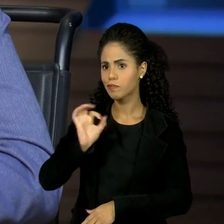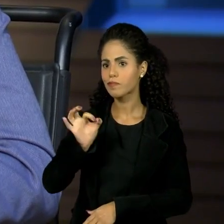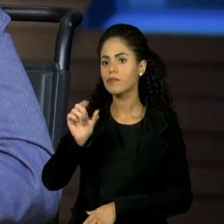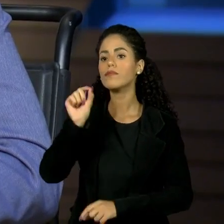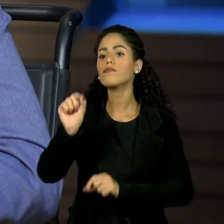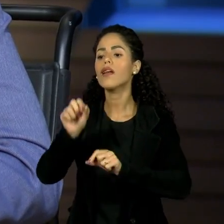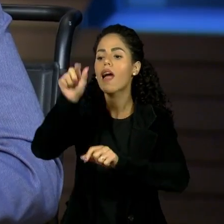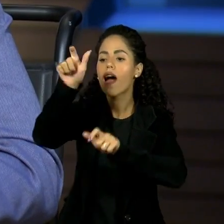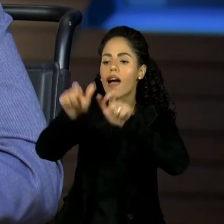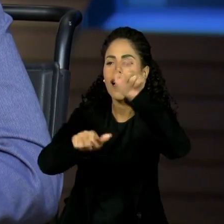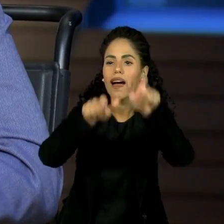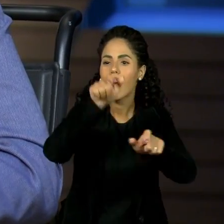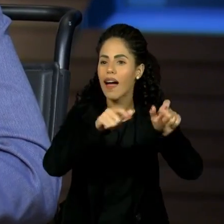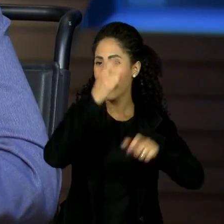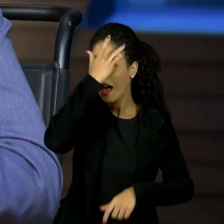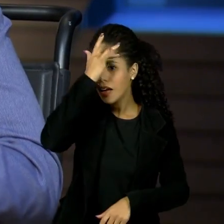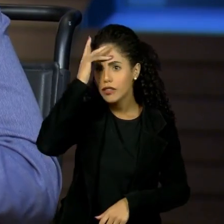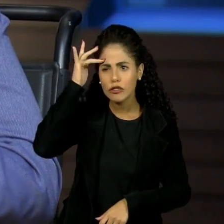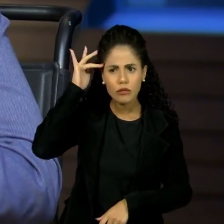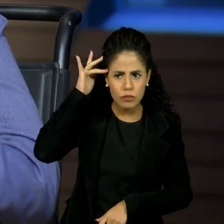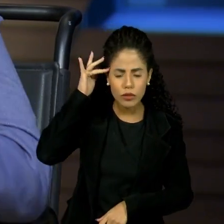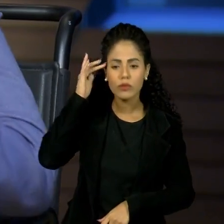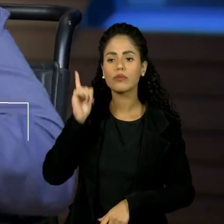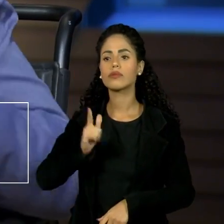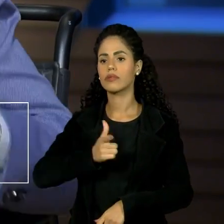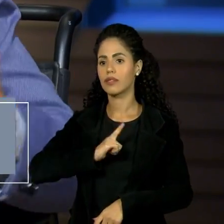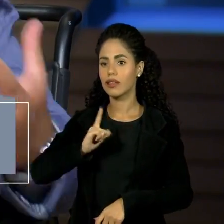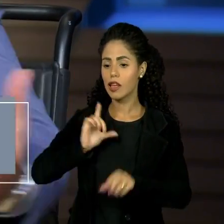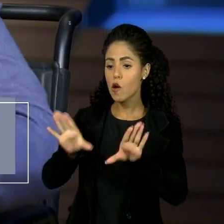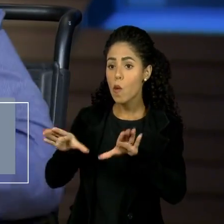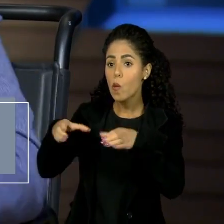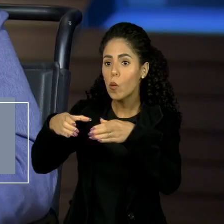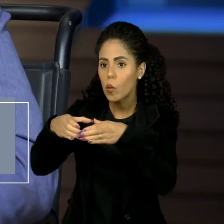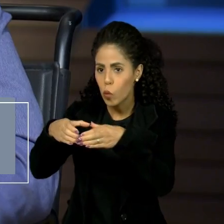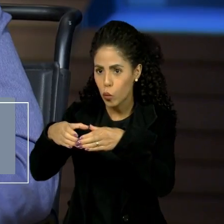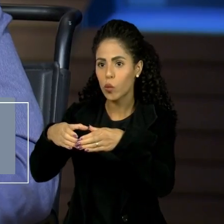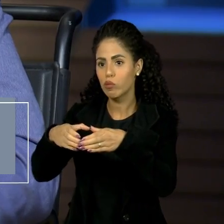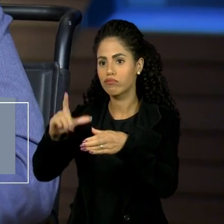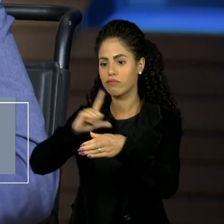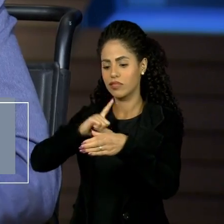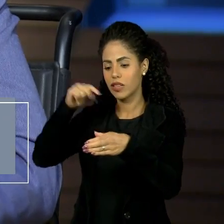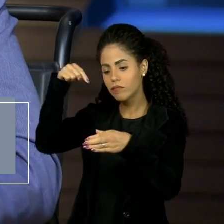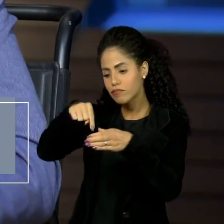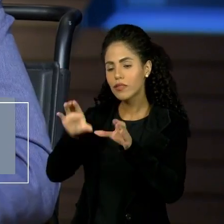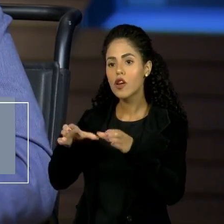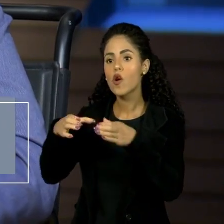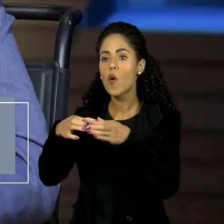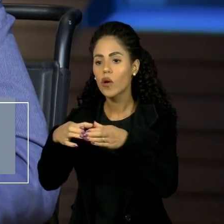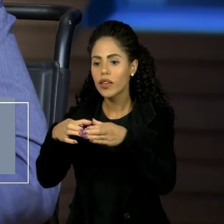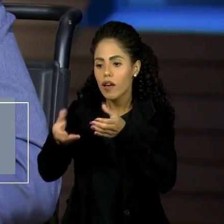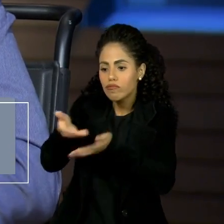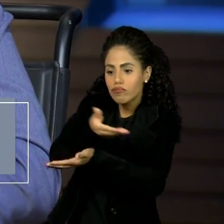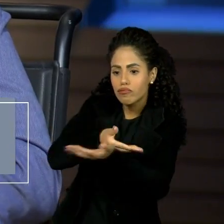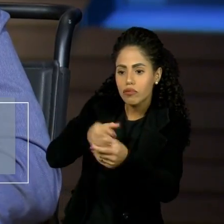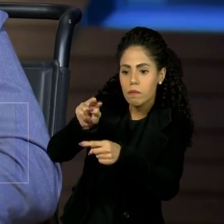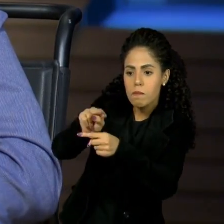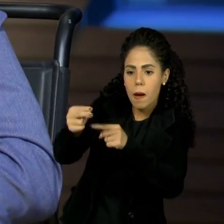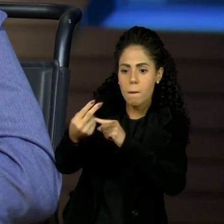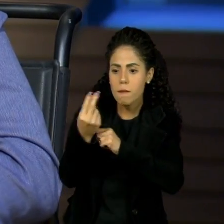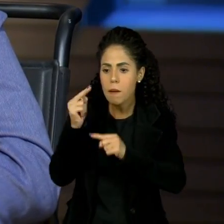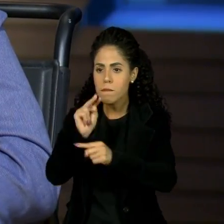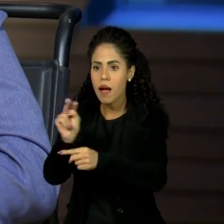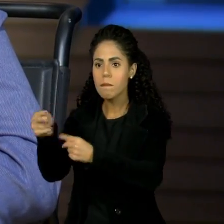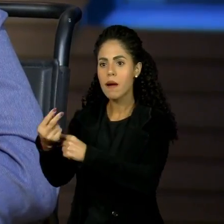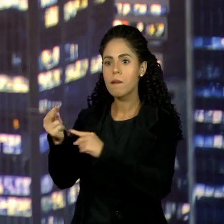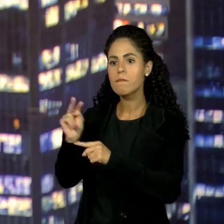as pessoas que formam esse grupo de base que uns cuidam dos outros por uma rede de apoio que